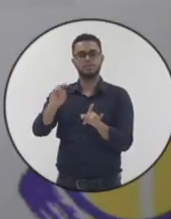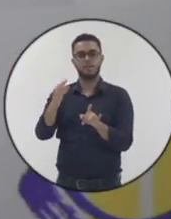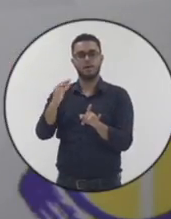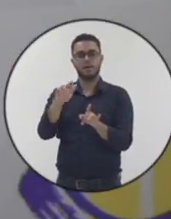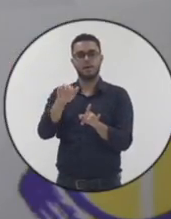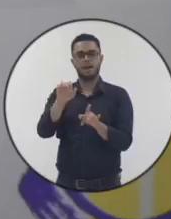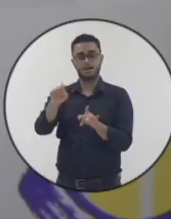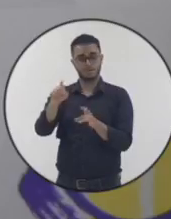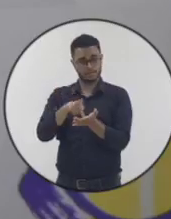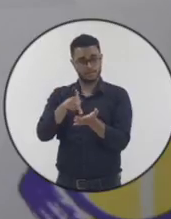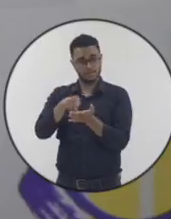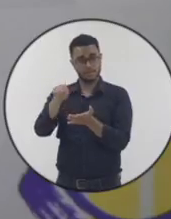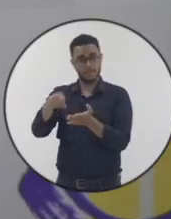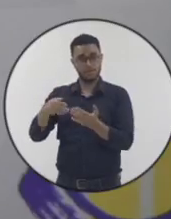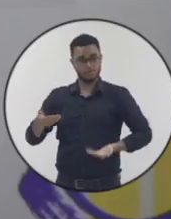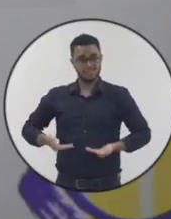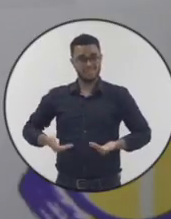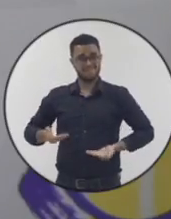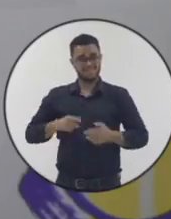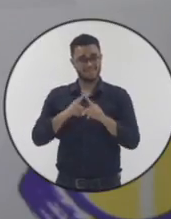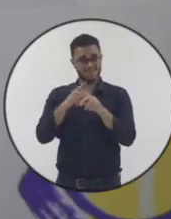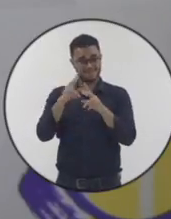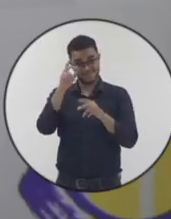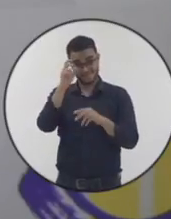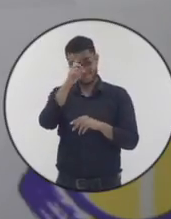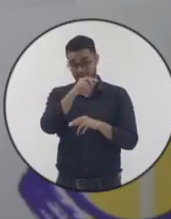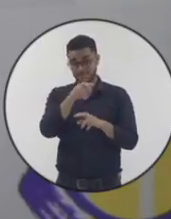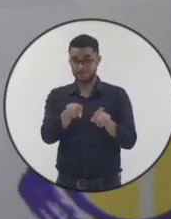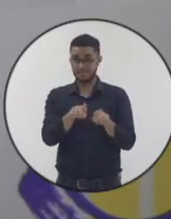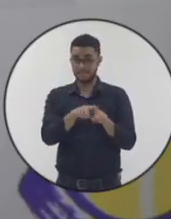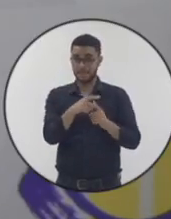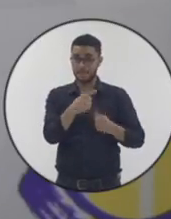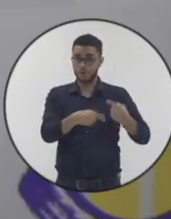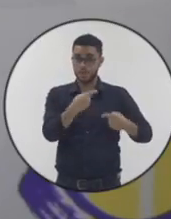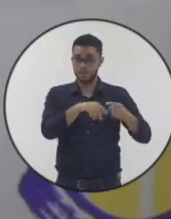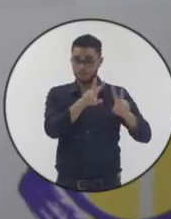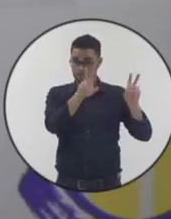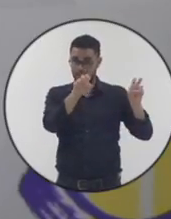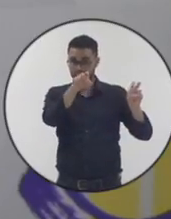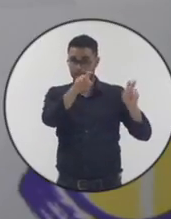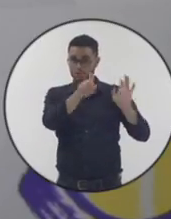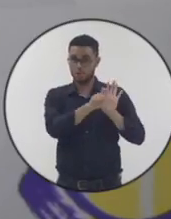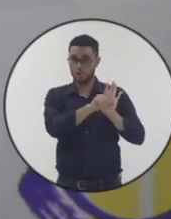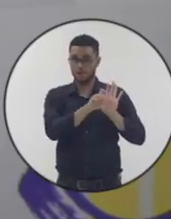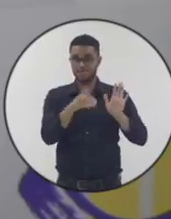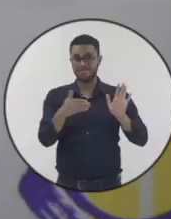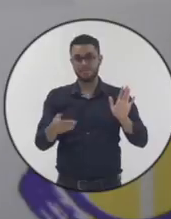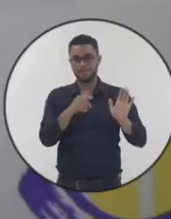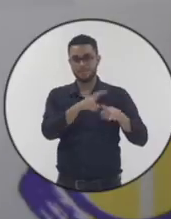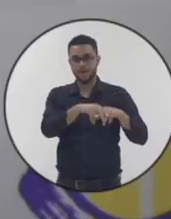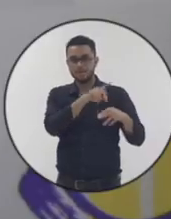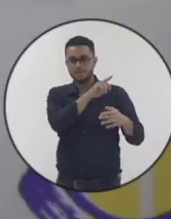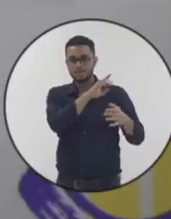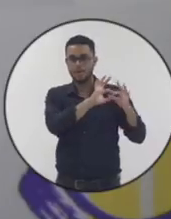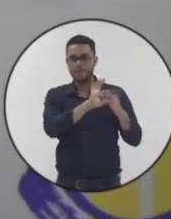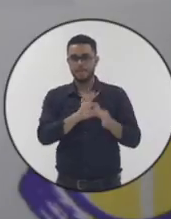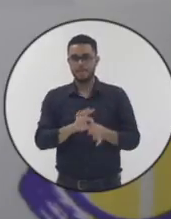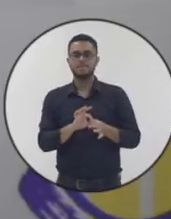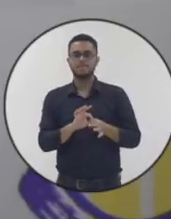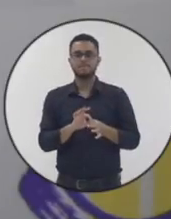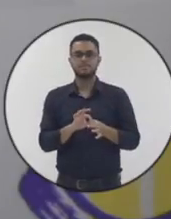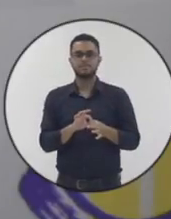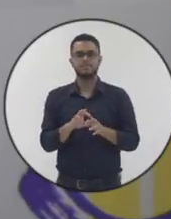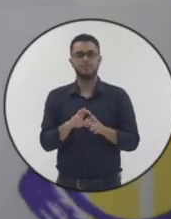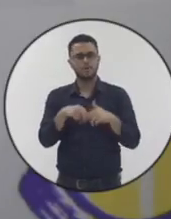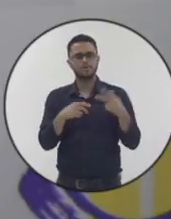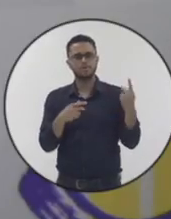serviço de alta complexidade que também era vinculado à política sobre drogas. Bom, e aí nesse contexto, Fernanda, a partir da tua